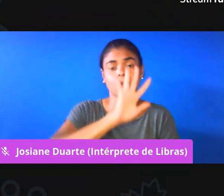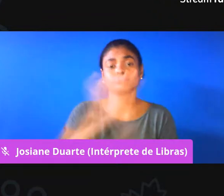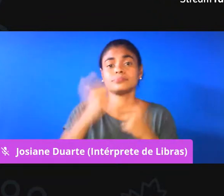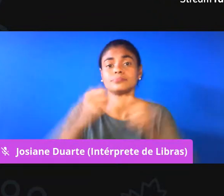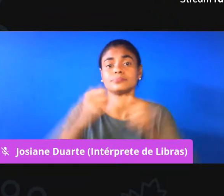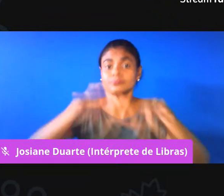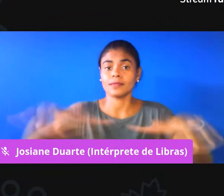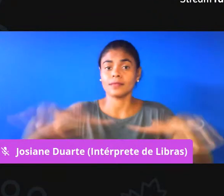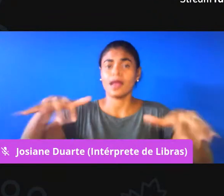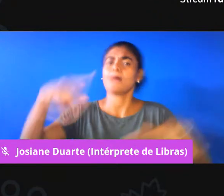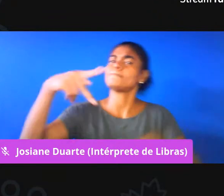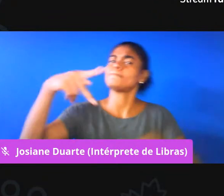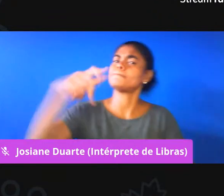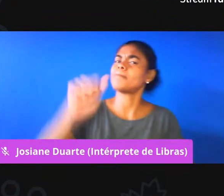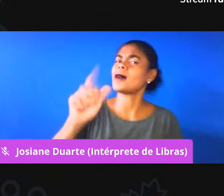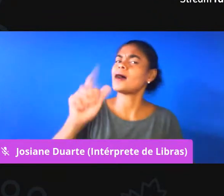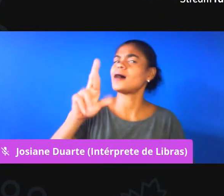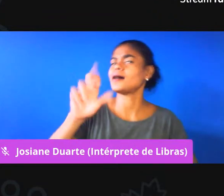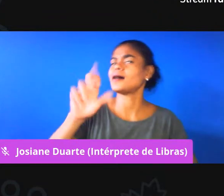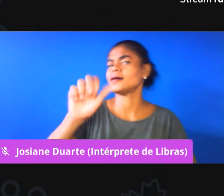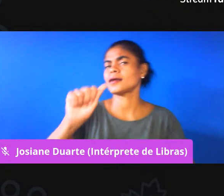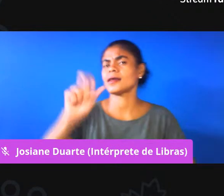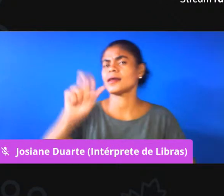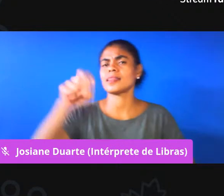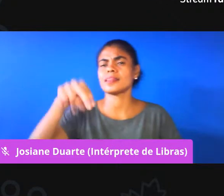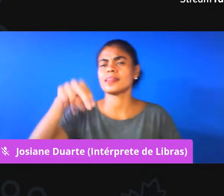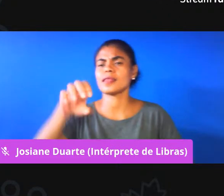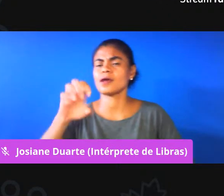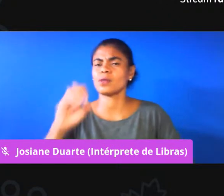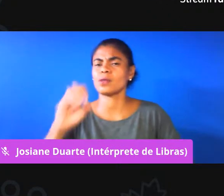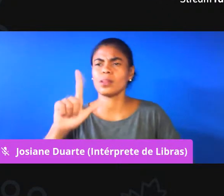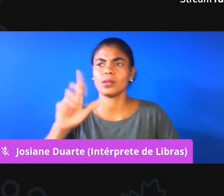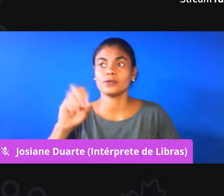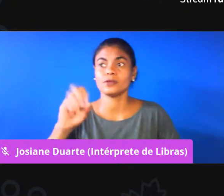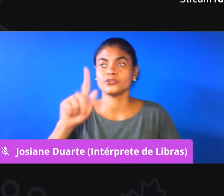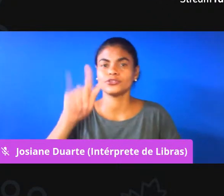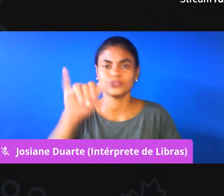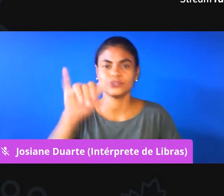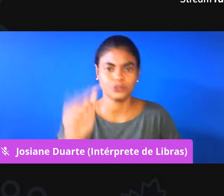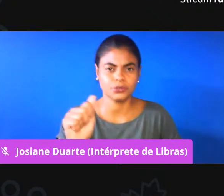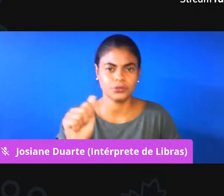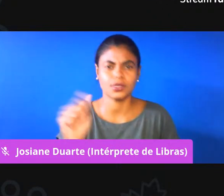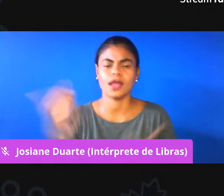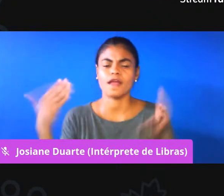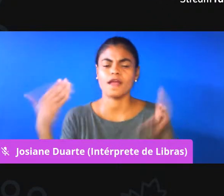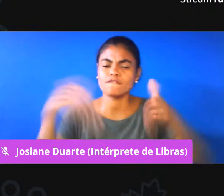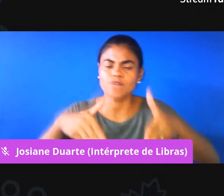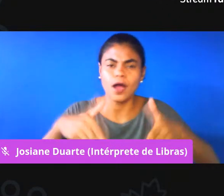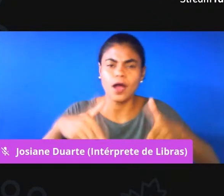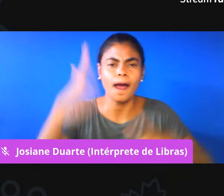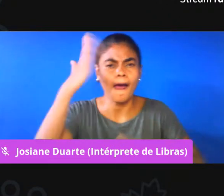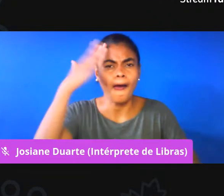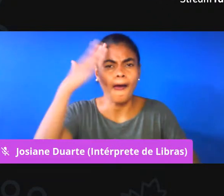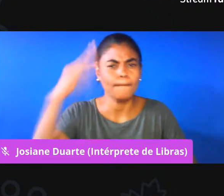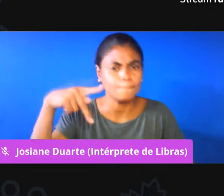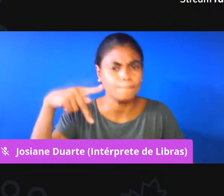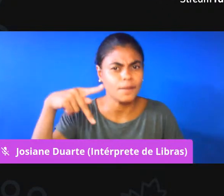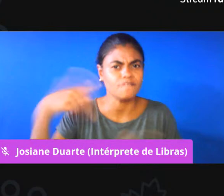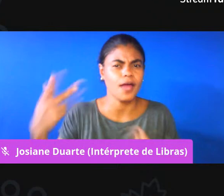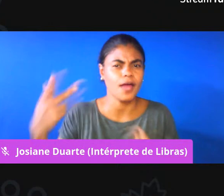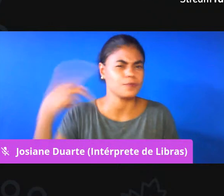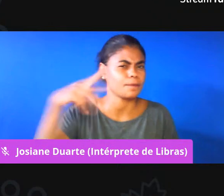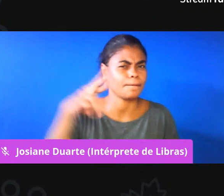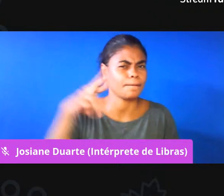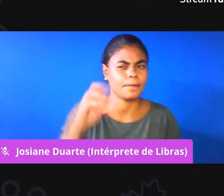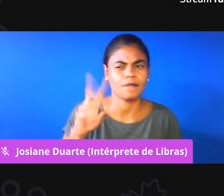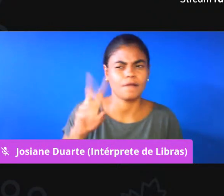paremiologia, que estuda especificamente os provérbios. Né? Então, inicialmente, faremos uma revisão dos conceitos e campos de ação da fraseologia a